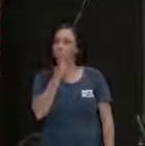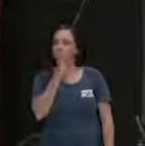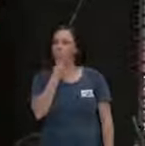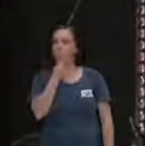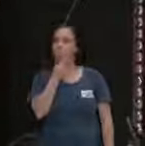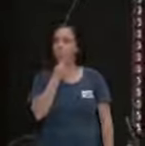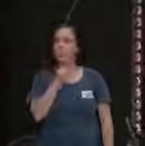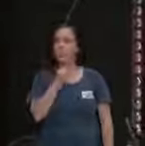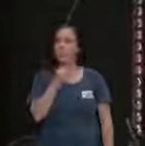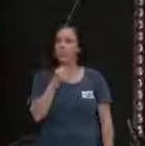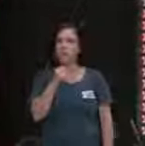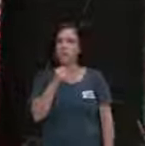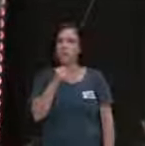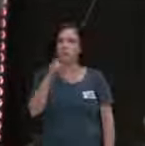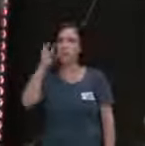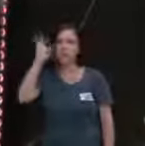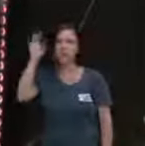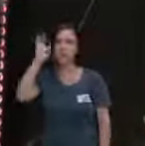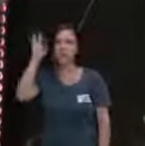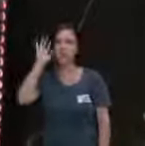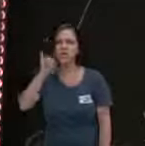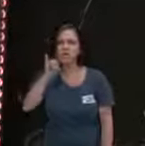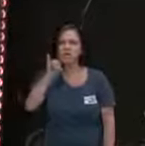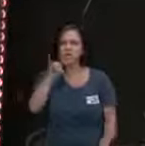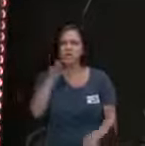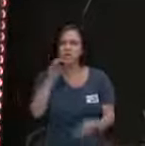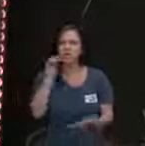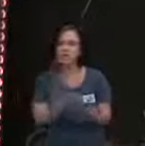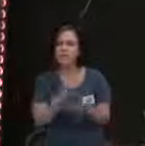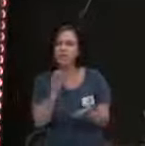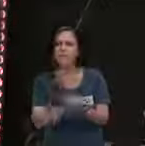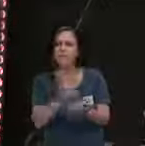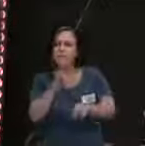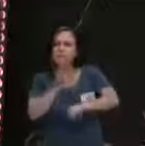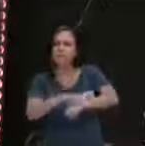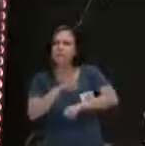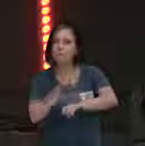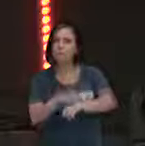gente já imaginou uma sociedade sem vaso sanitário